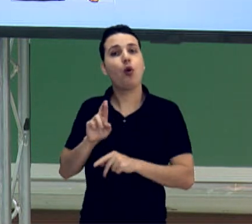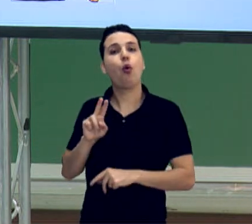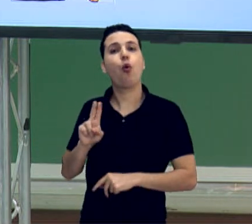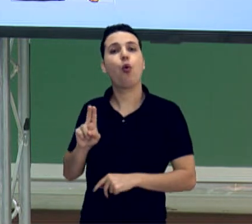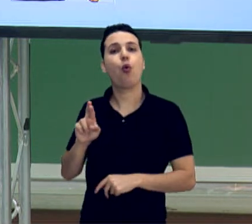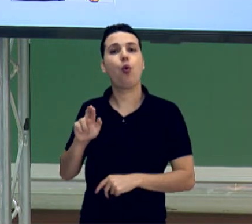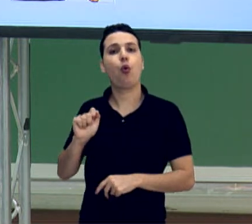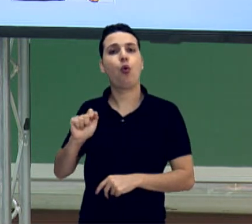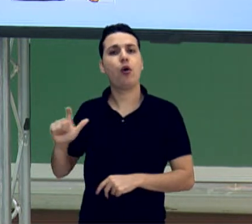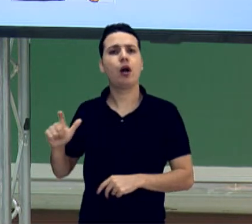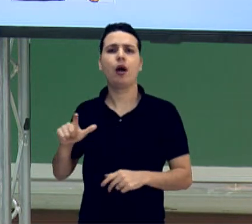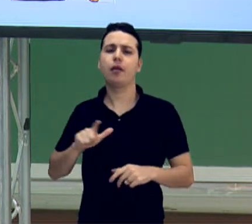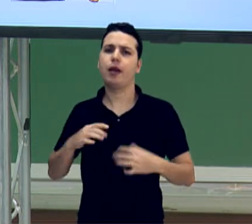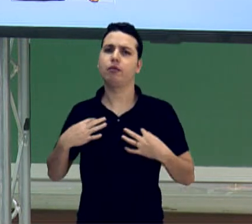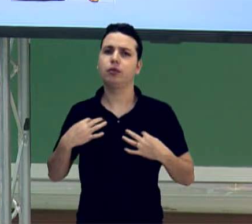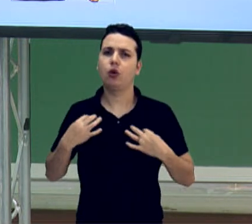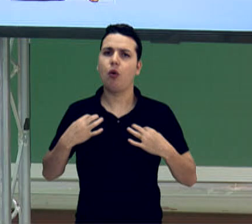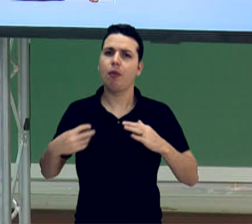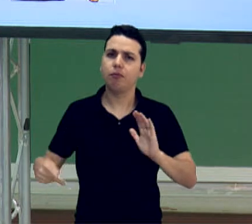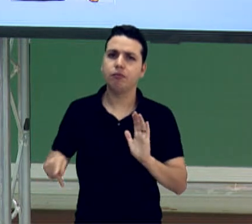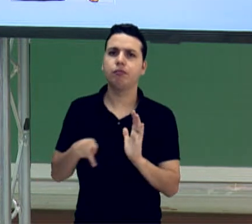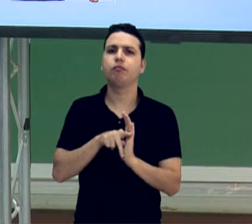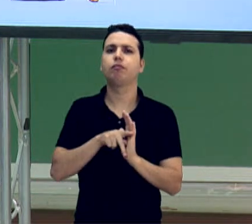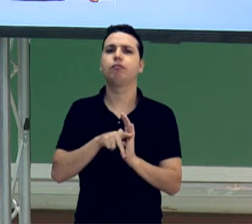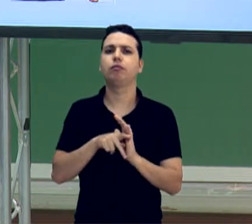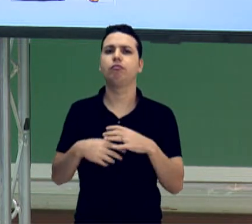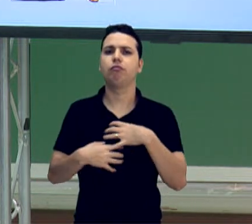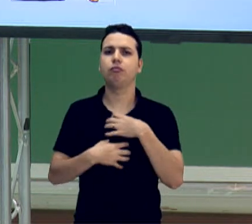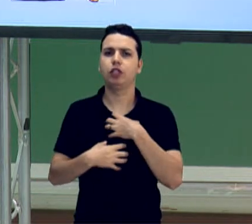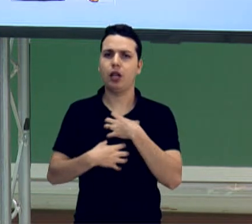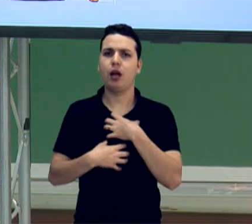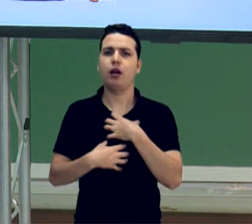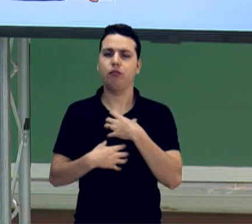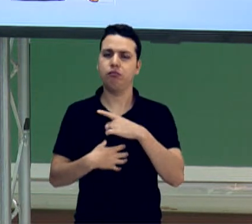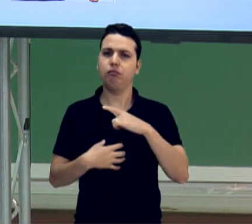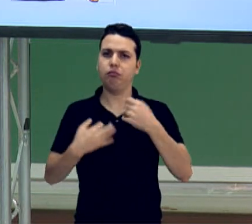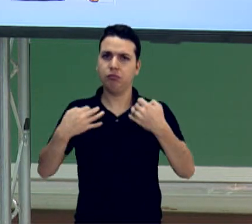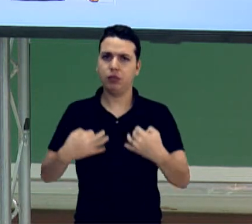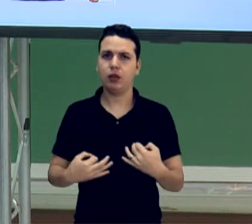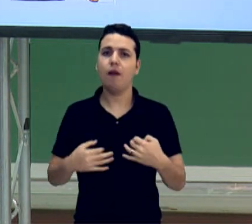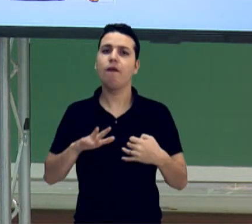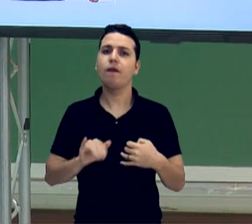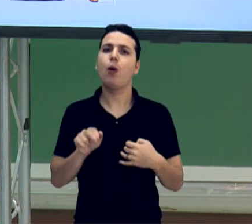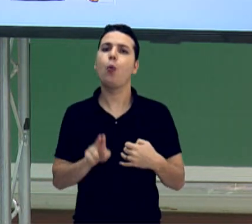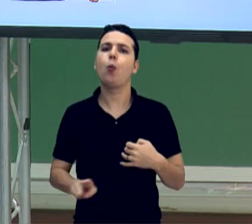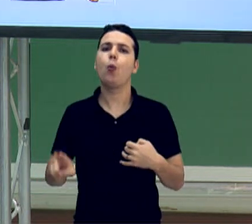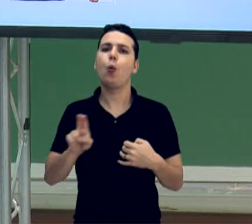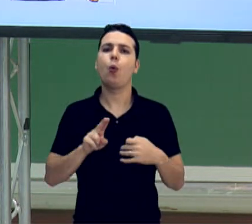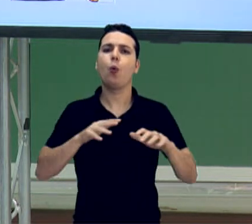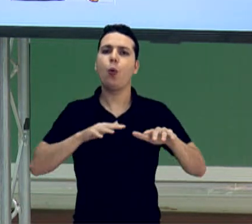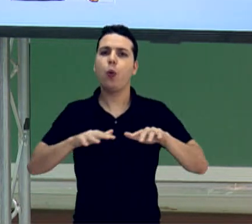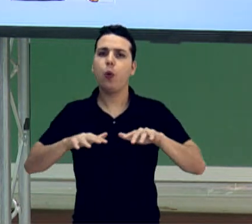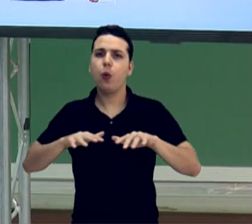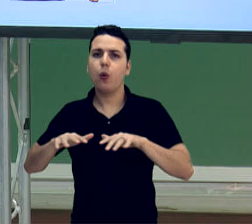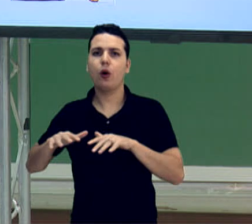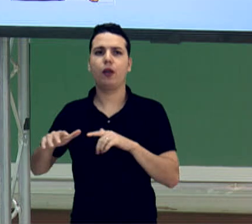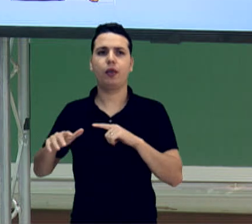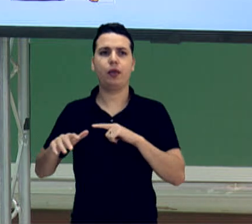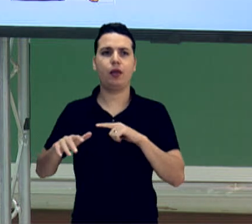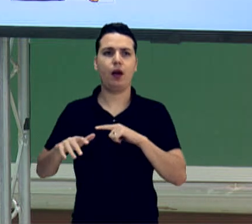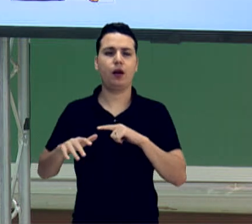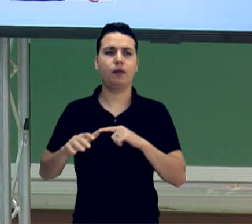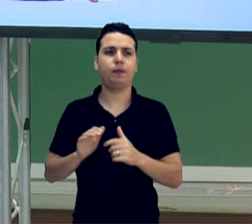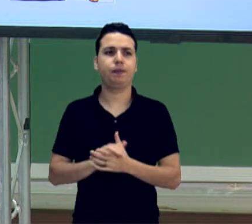têm uma roupa mais própria, mais despojada, e aí eles vão usando esses movimentos, vão se encontrando,